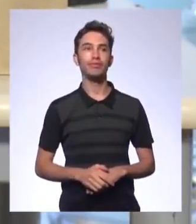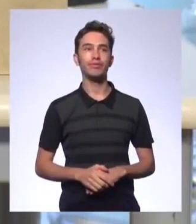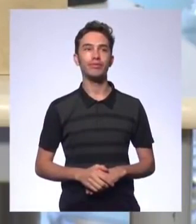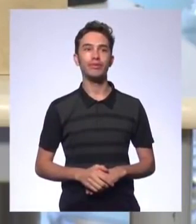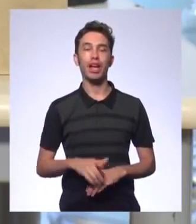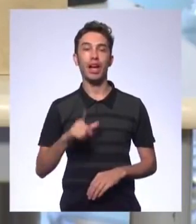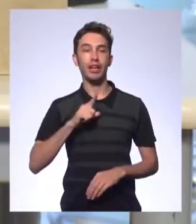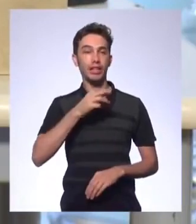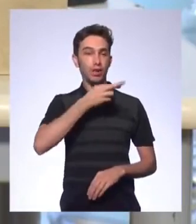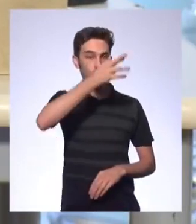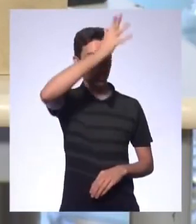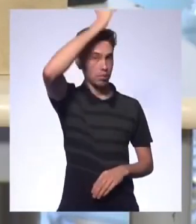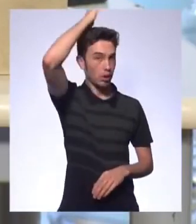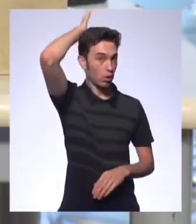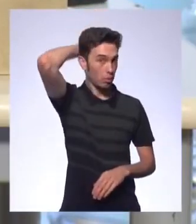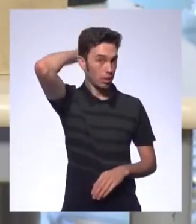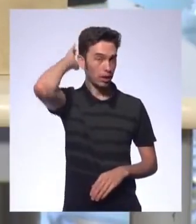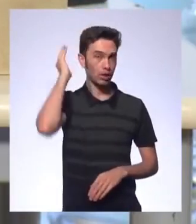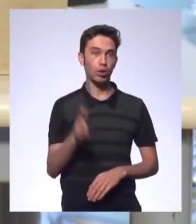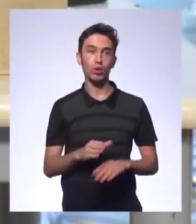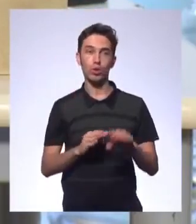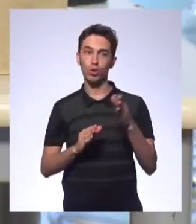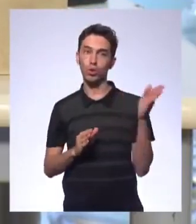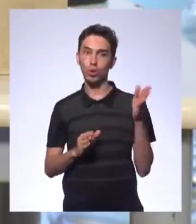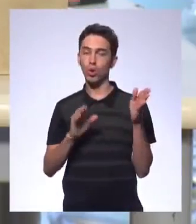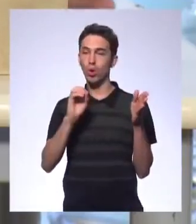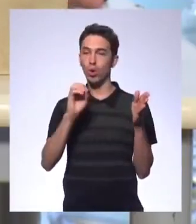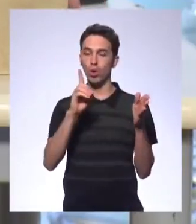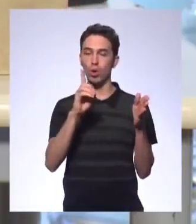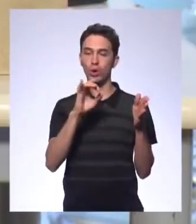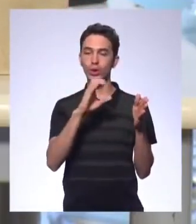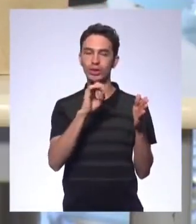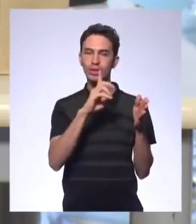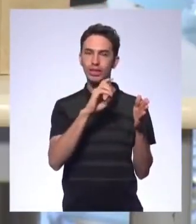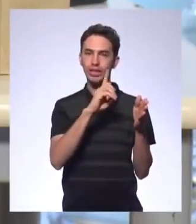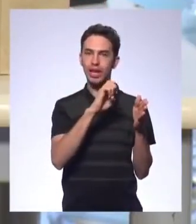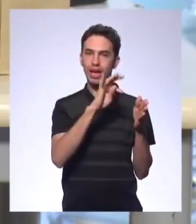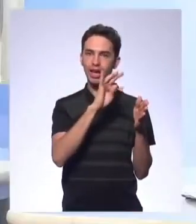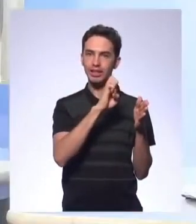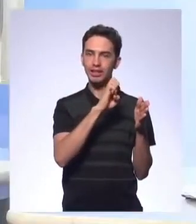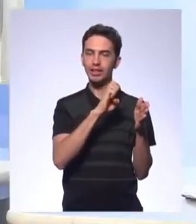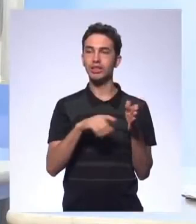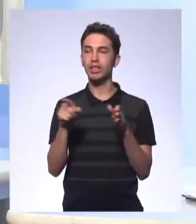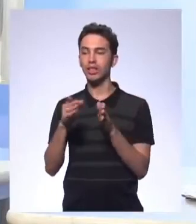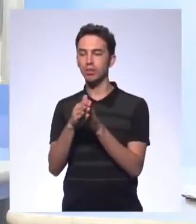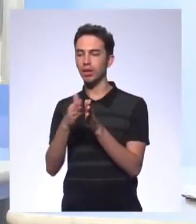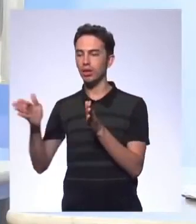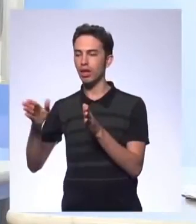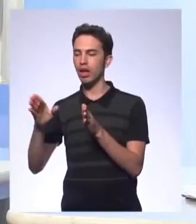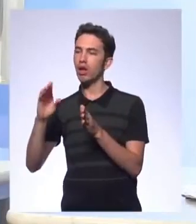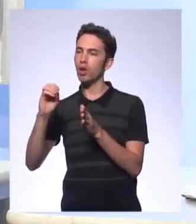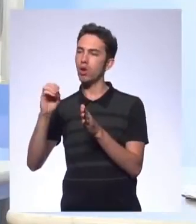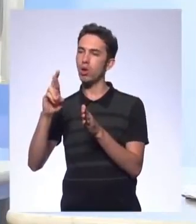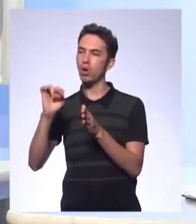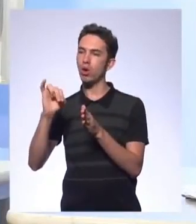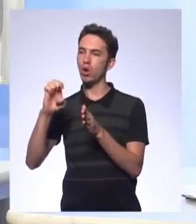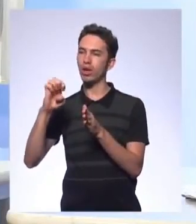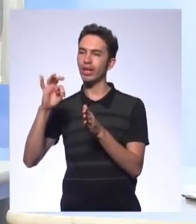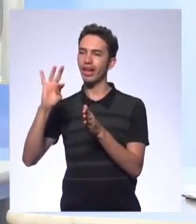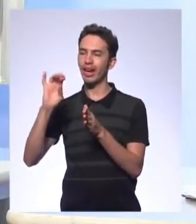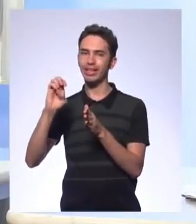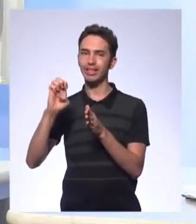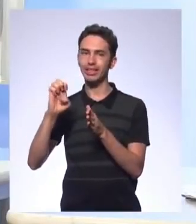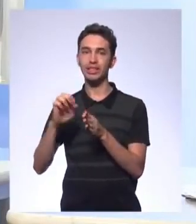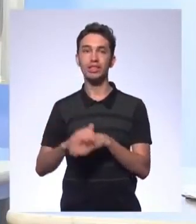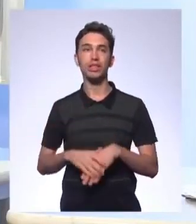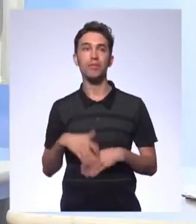o Império Romano do Ocidente e o Império Romano do Oriente. Lembram dessa parte da história?